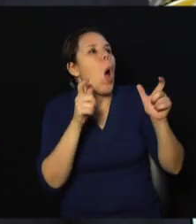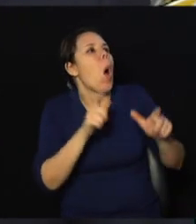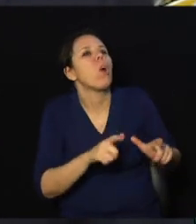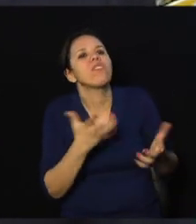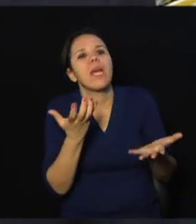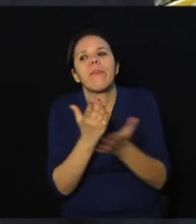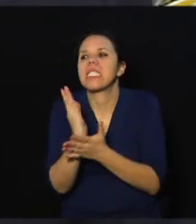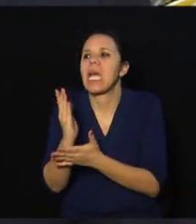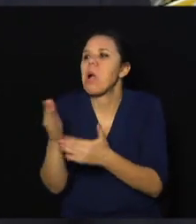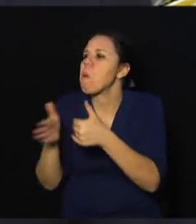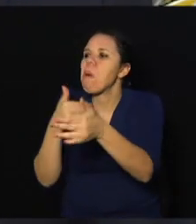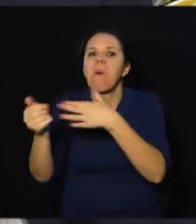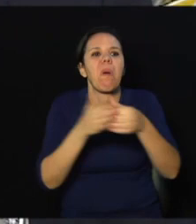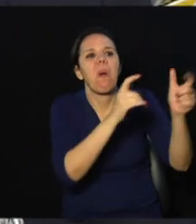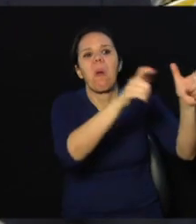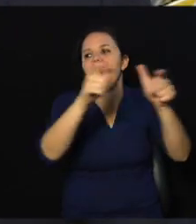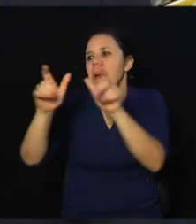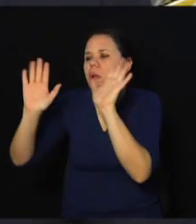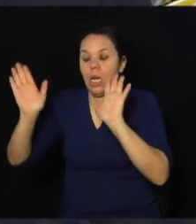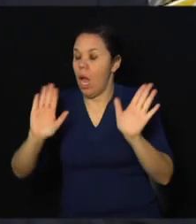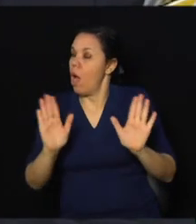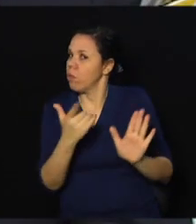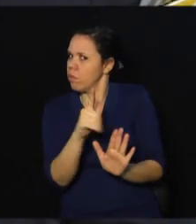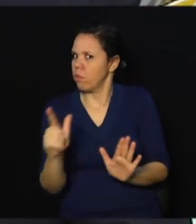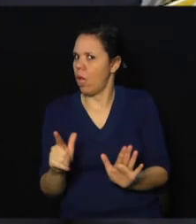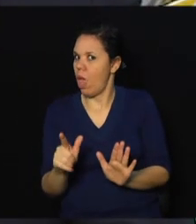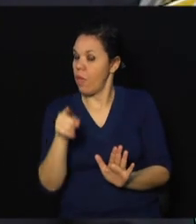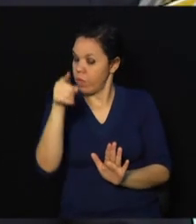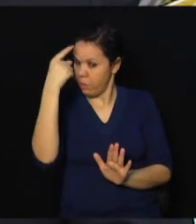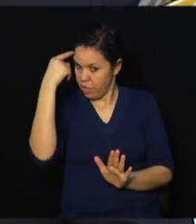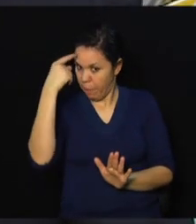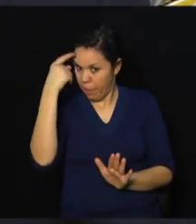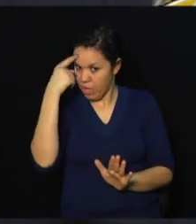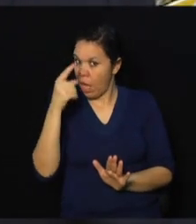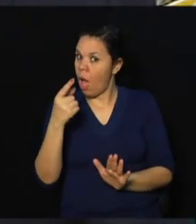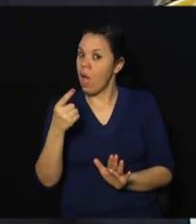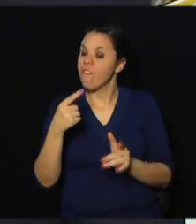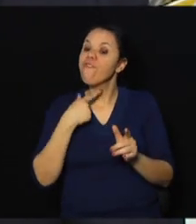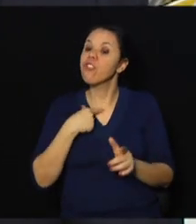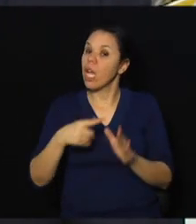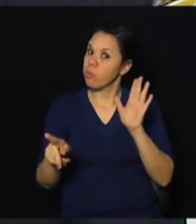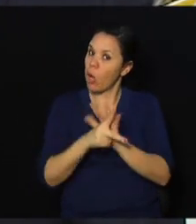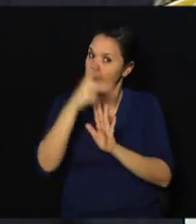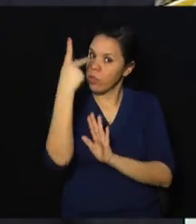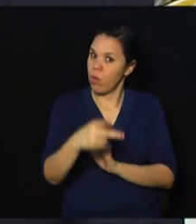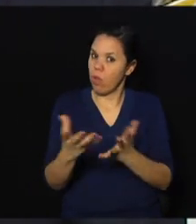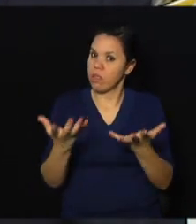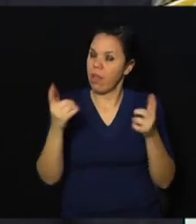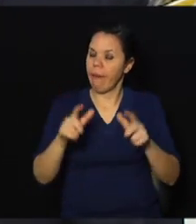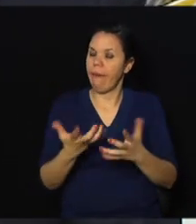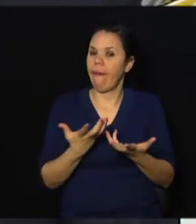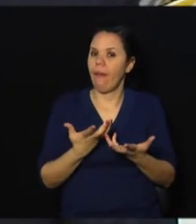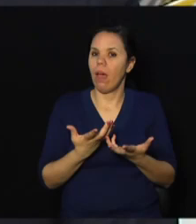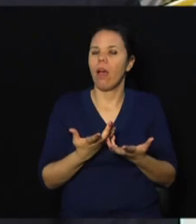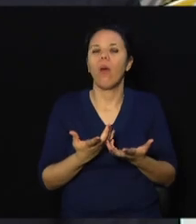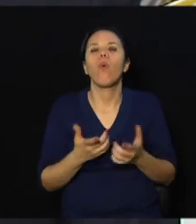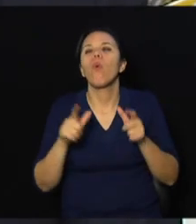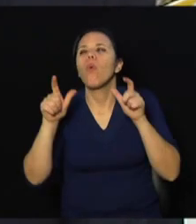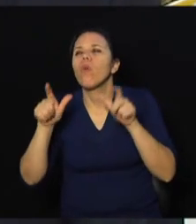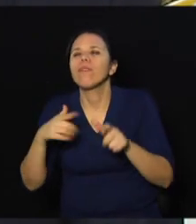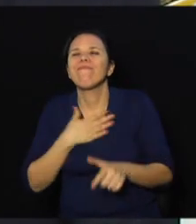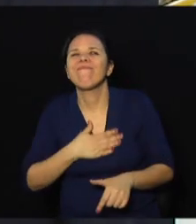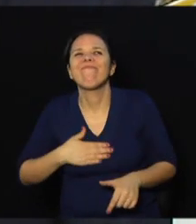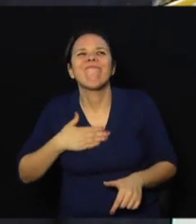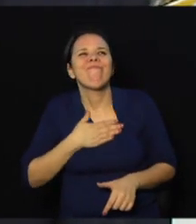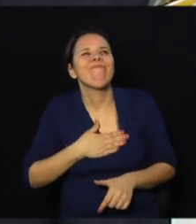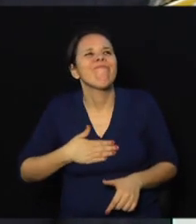lugar. Não existe qualquer lugar. Você precisa primeiro determinar onde você quer. E aí olhar para onde você vai te fazer feliz. E aí o